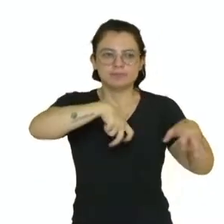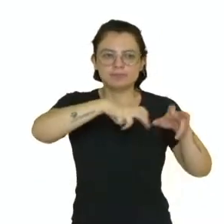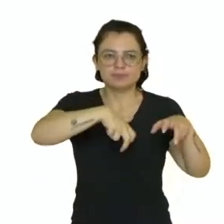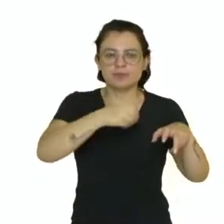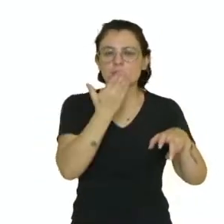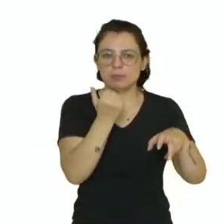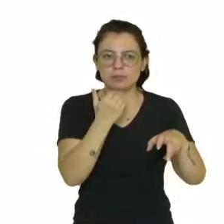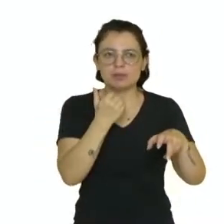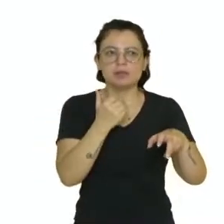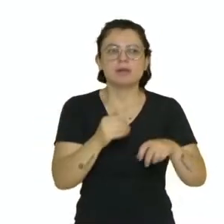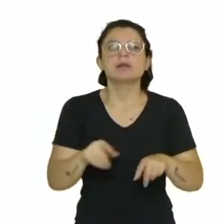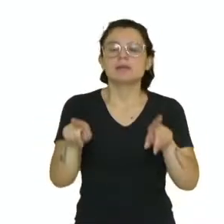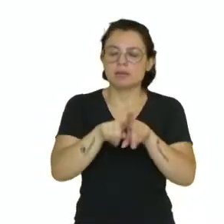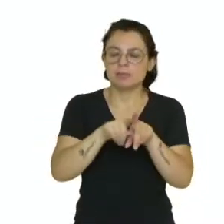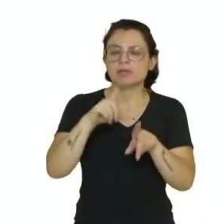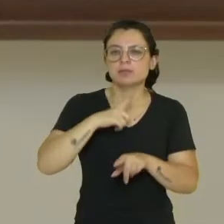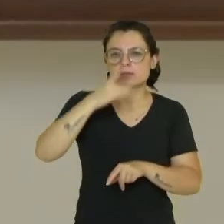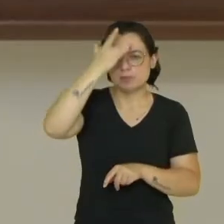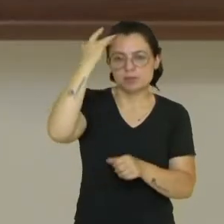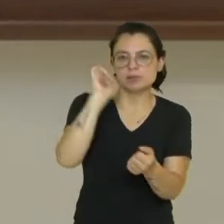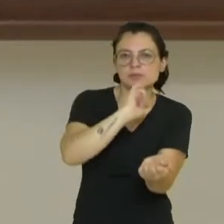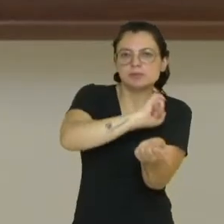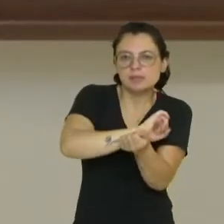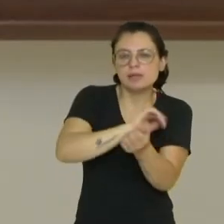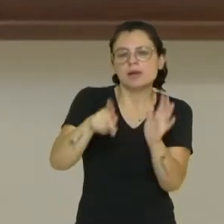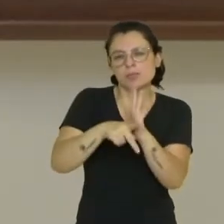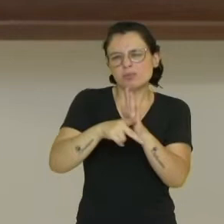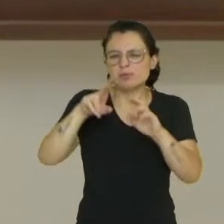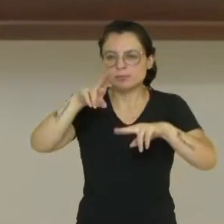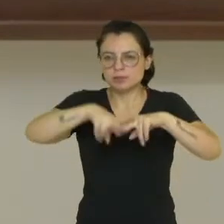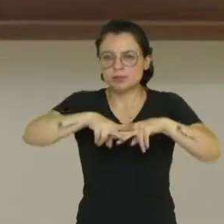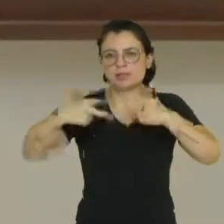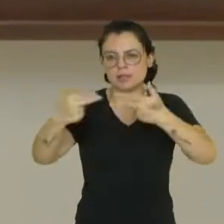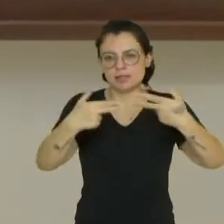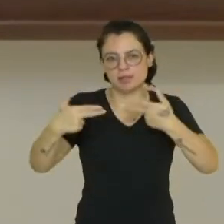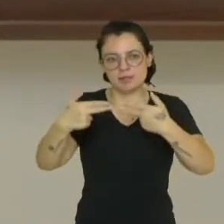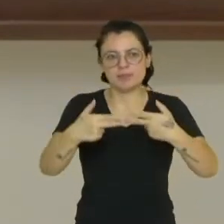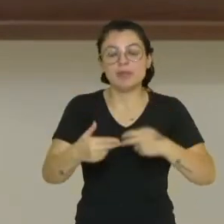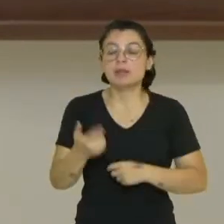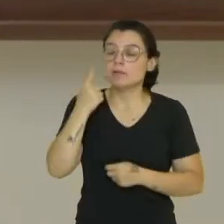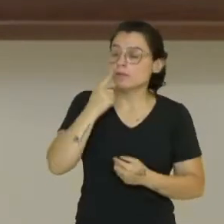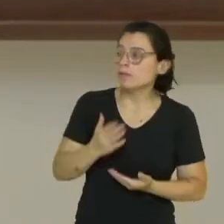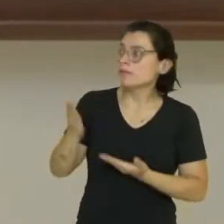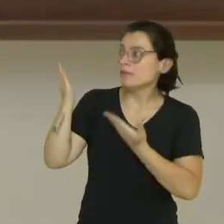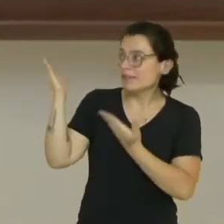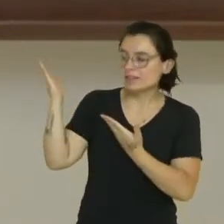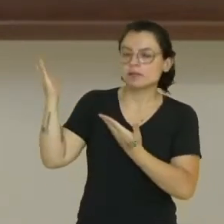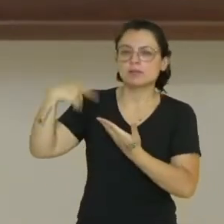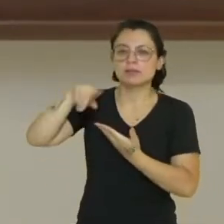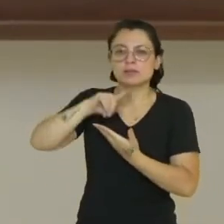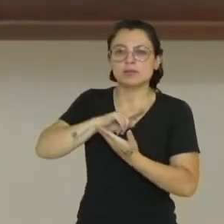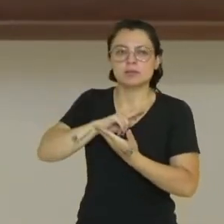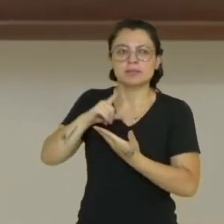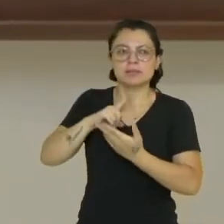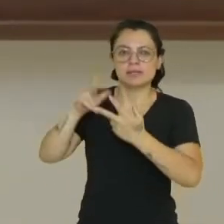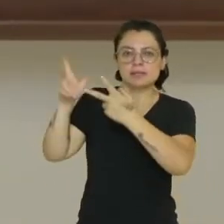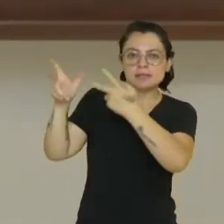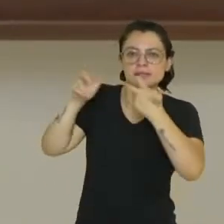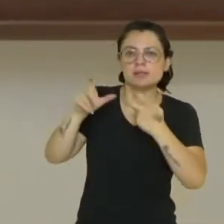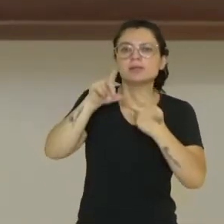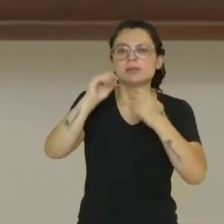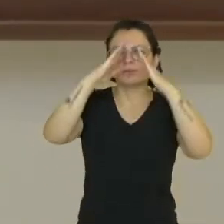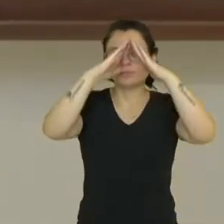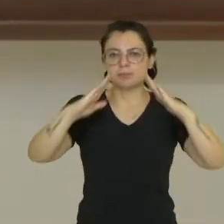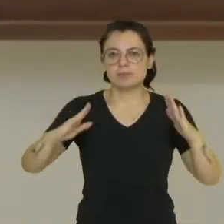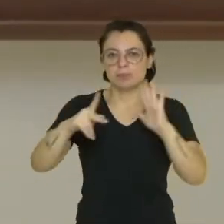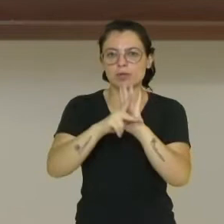os escravizados, geralmente prisioneiros de guerra. Então veja, aqui nós podemos perceber pela pirâmide social que se